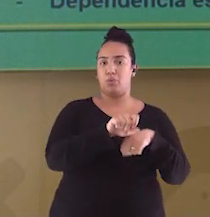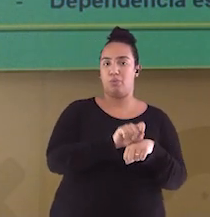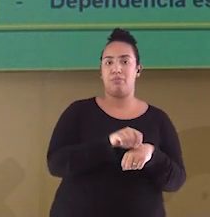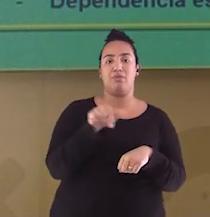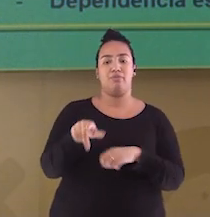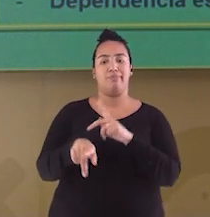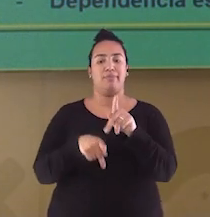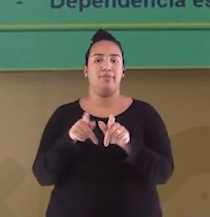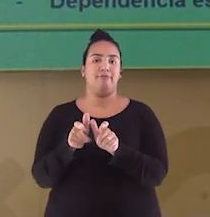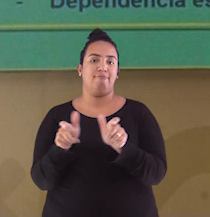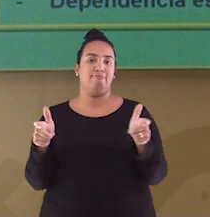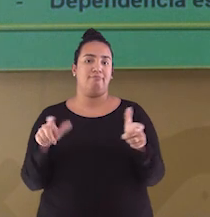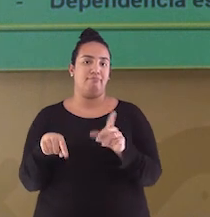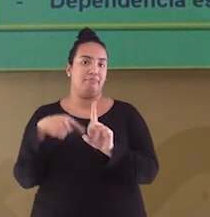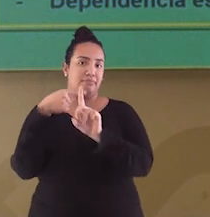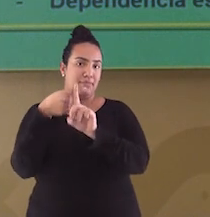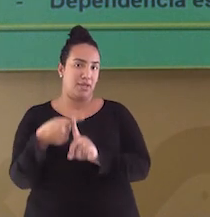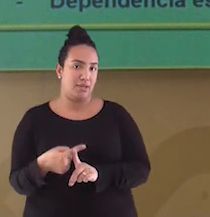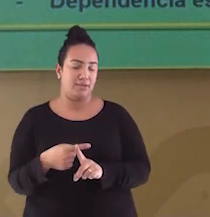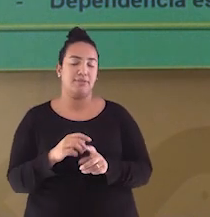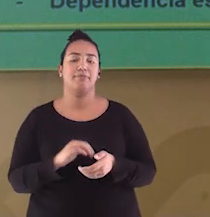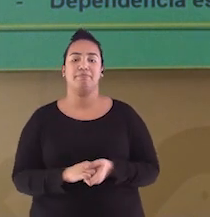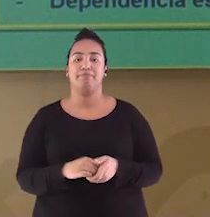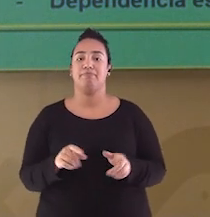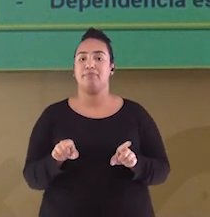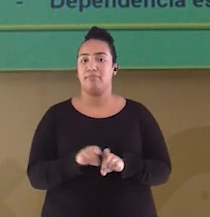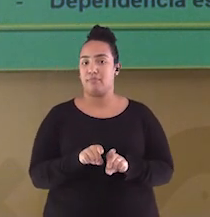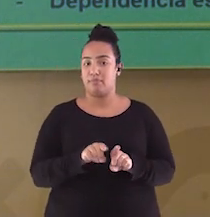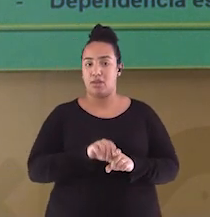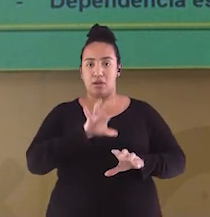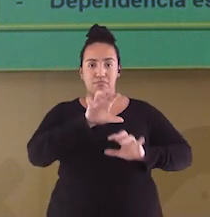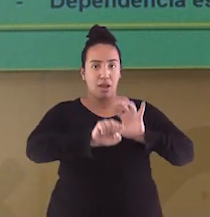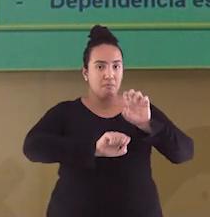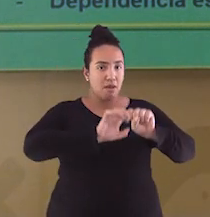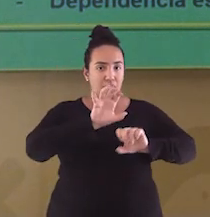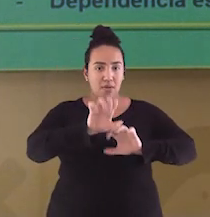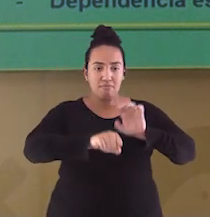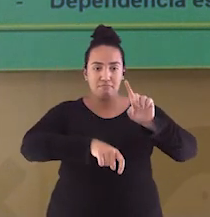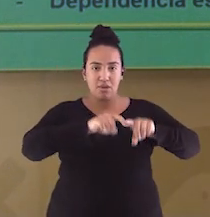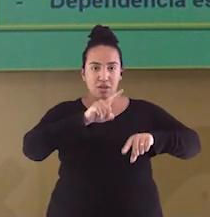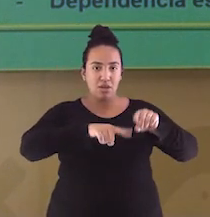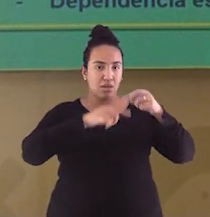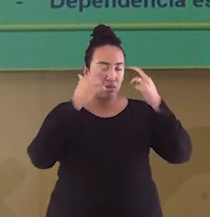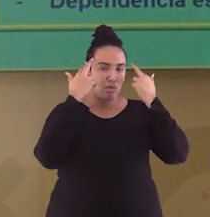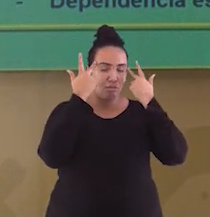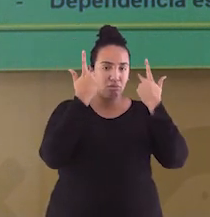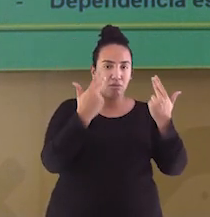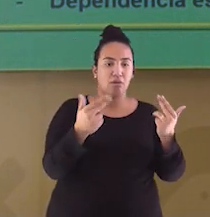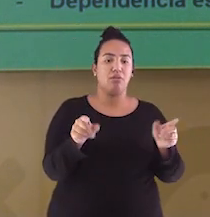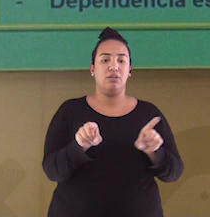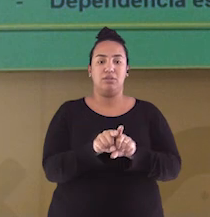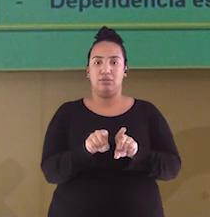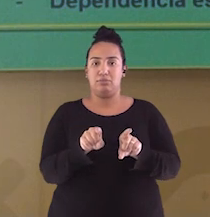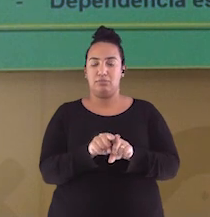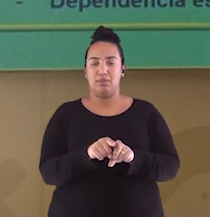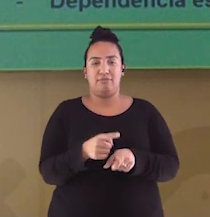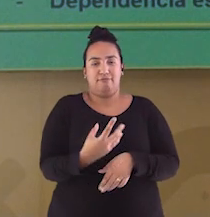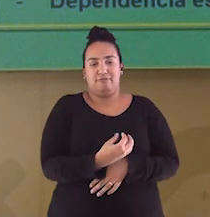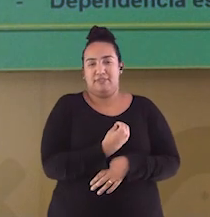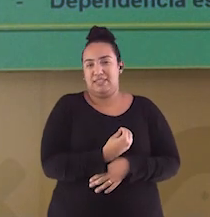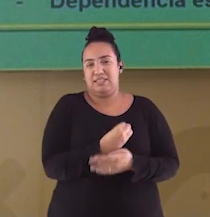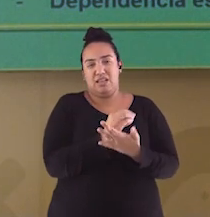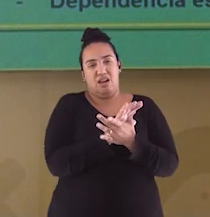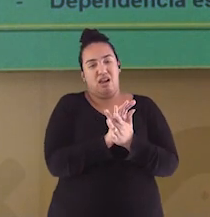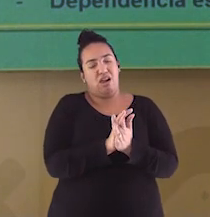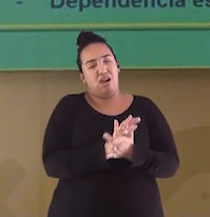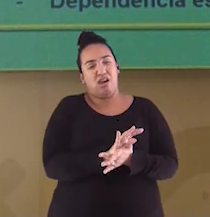econômico, intensa retirada e exploração estrangeira de recursos naturais, condições naturais extremas,